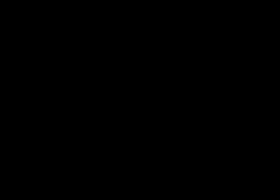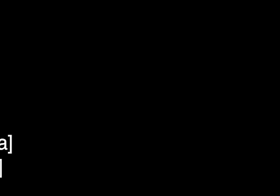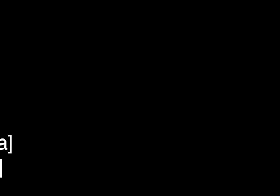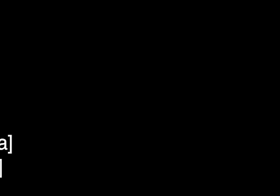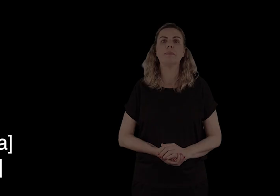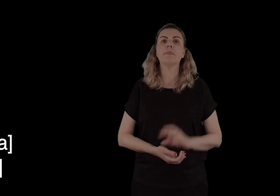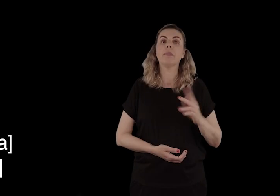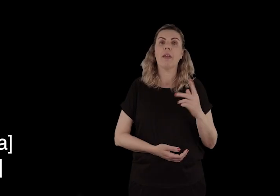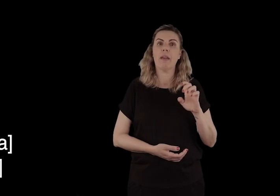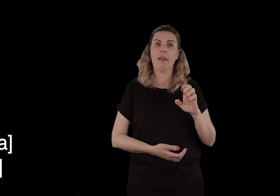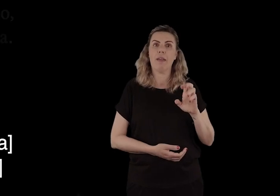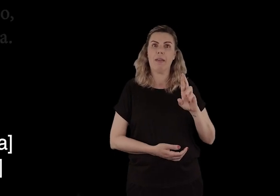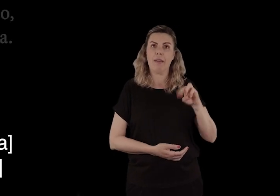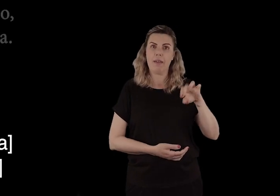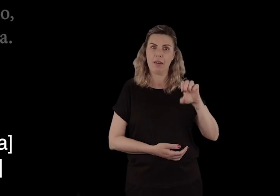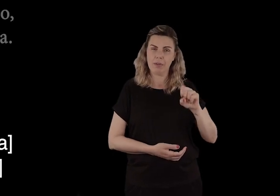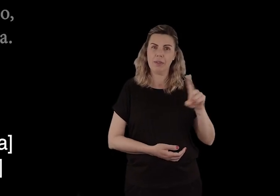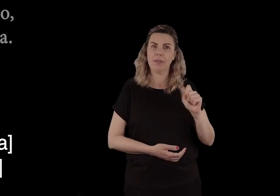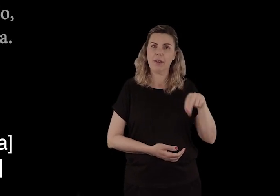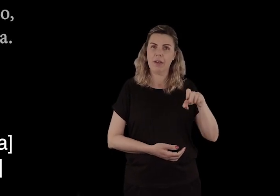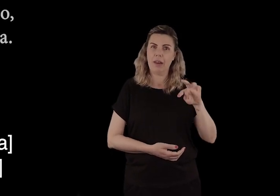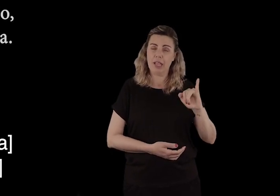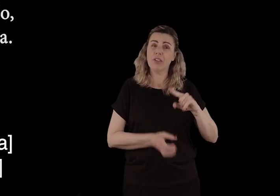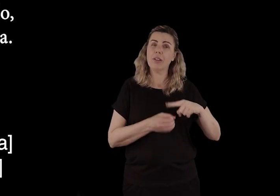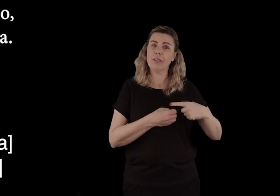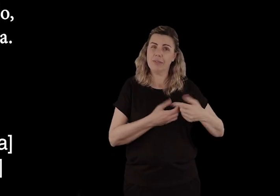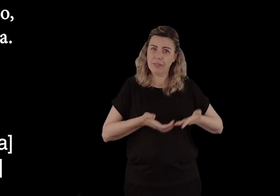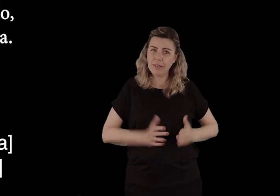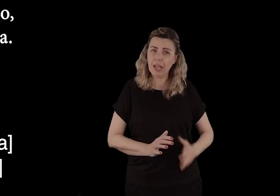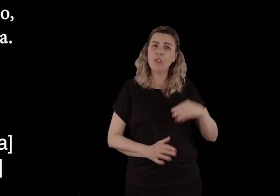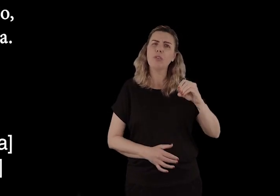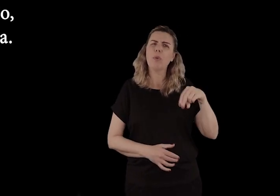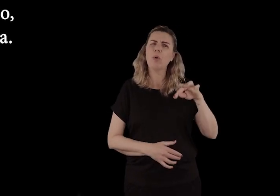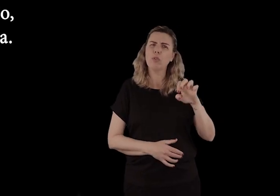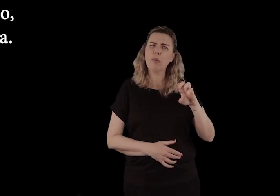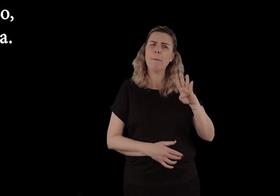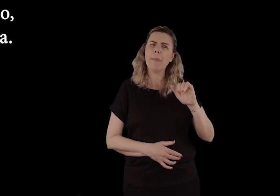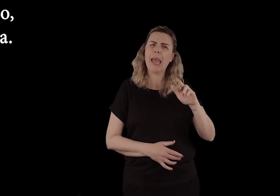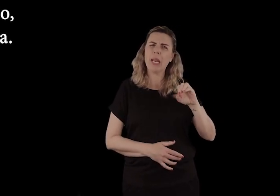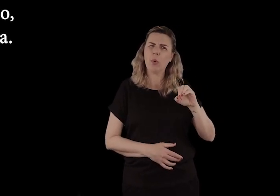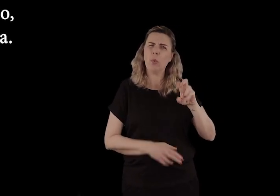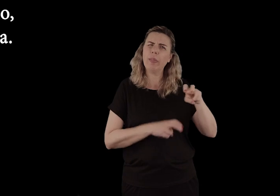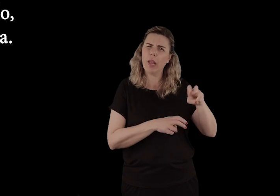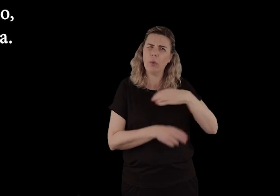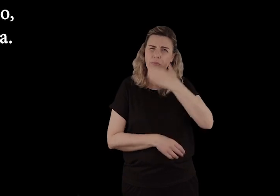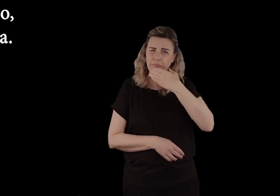Em letras brancas sobre tela preta, Hermes Zanetti nasceu em Monte Ibérico, interior do município de Veranópolis, no Rio Grande do Sul,